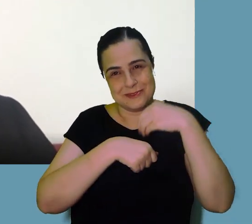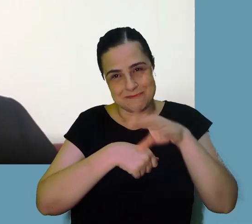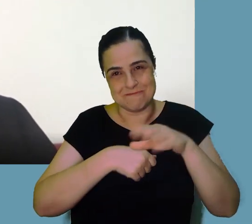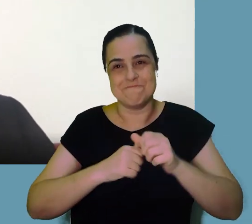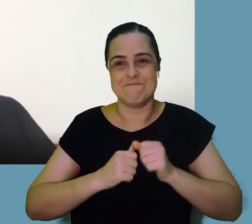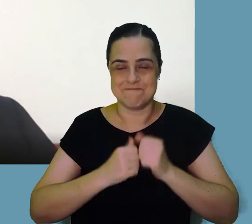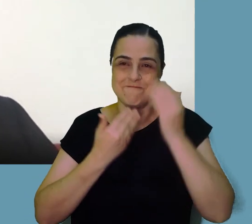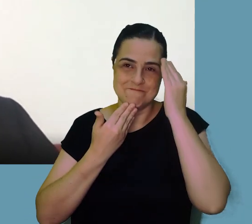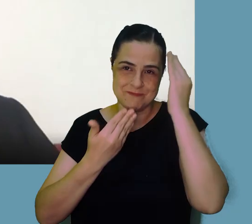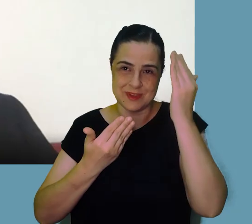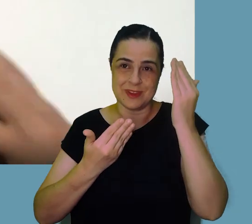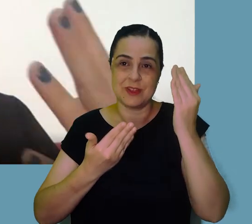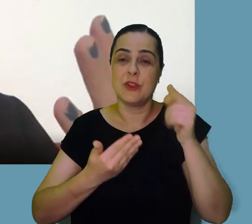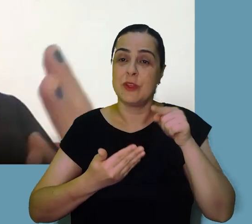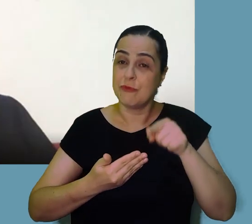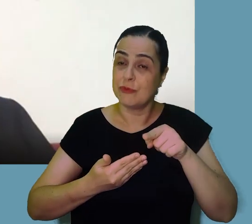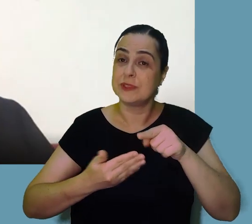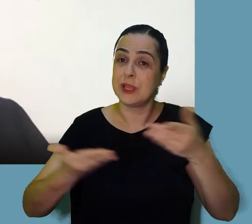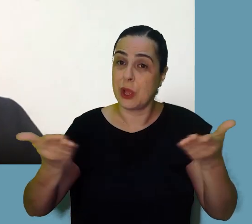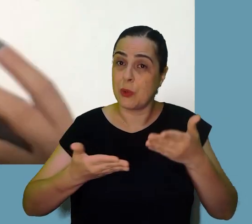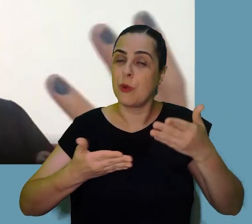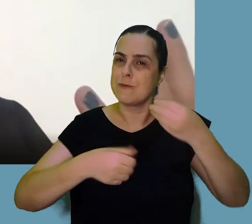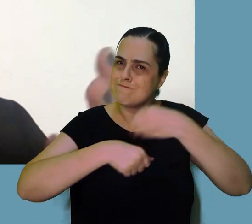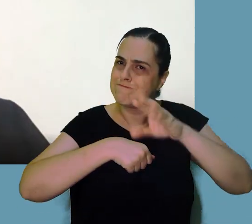Obrigada. Sua voz ecoe,